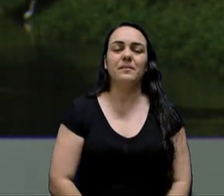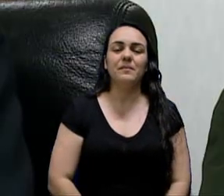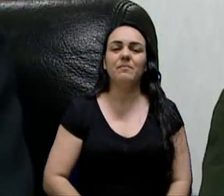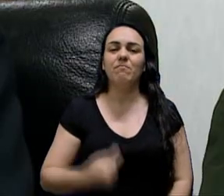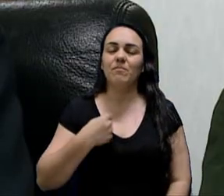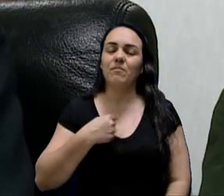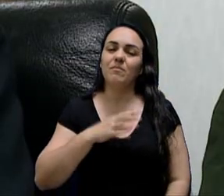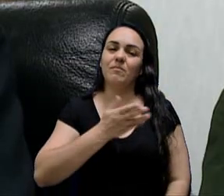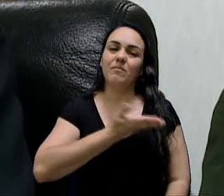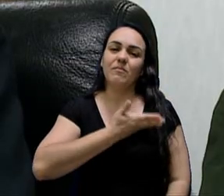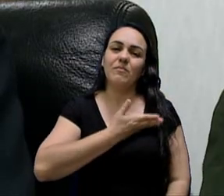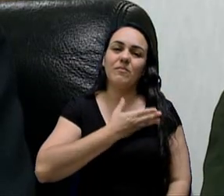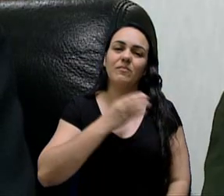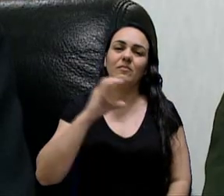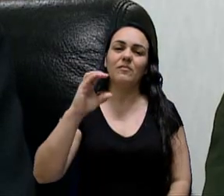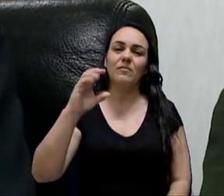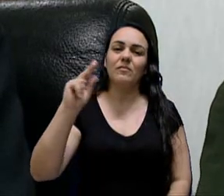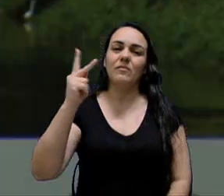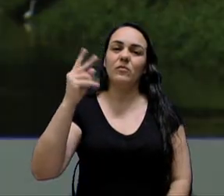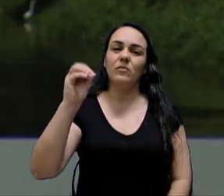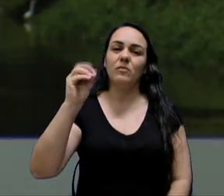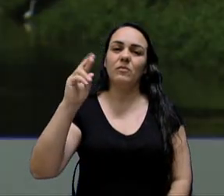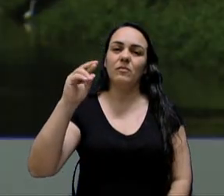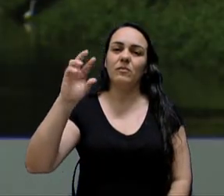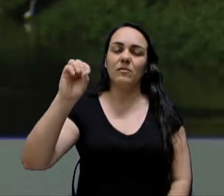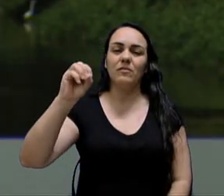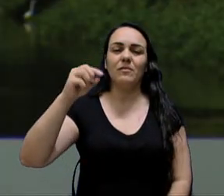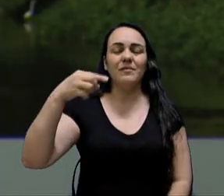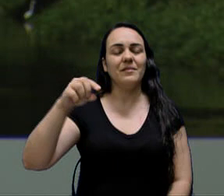Meu amigo Chorão também, que nem eu.